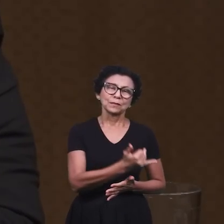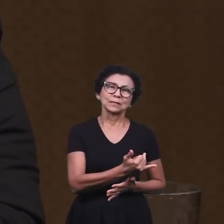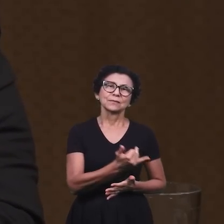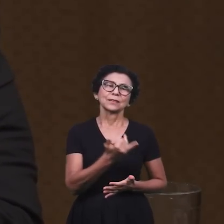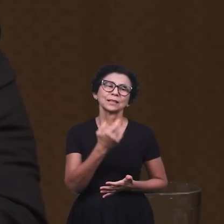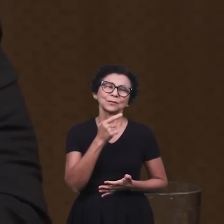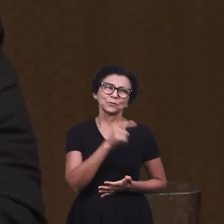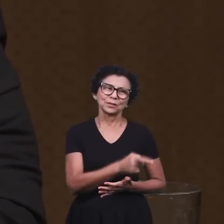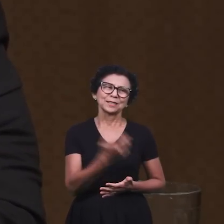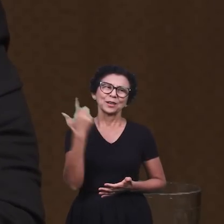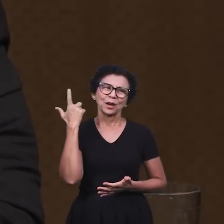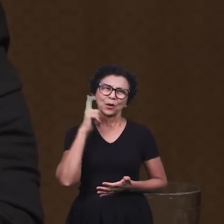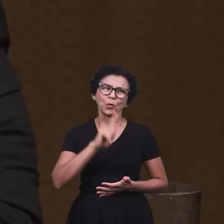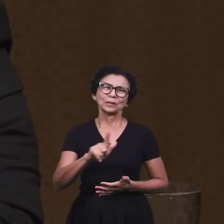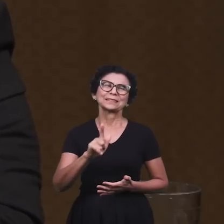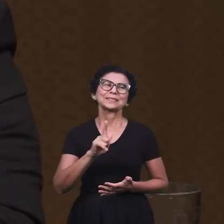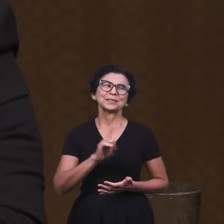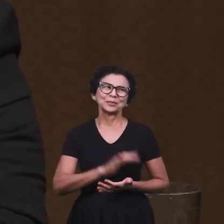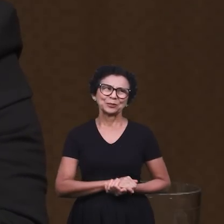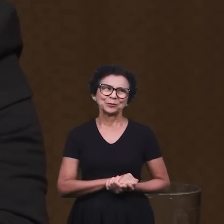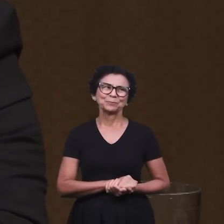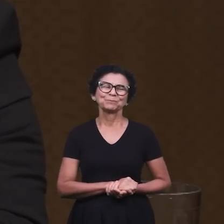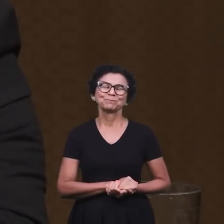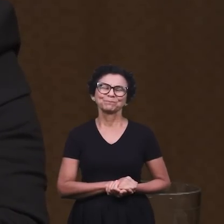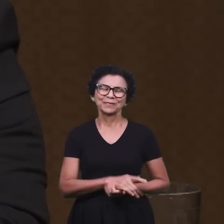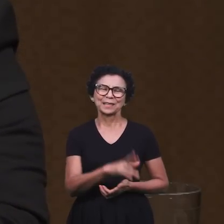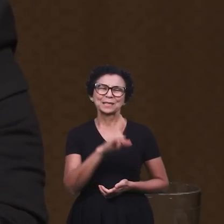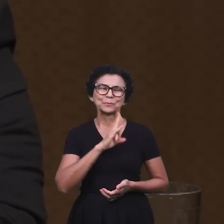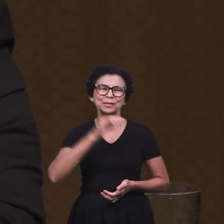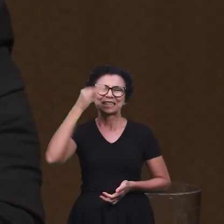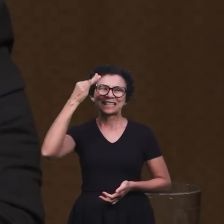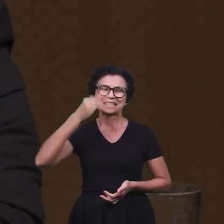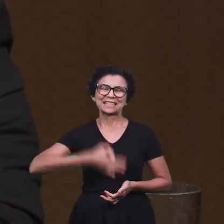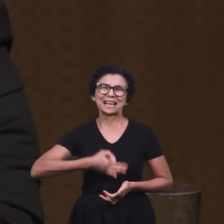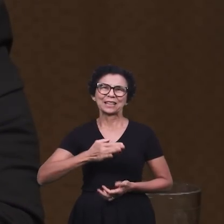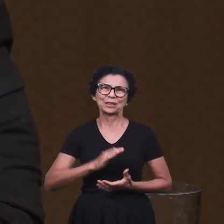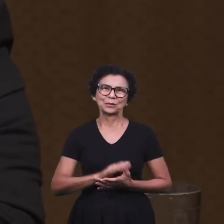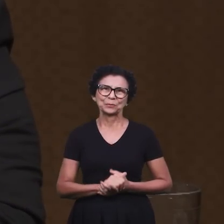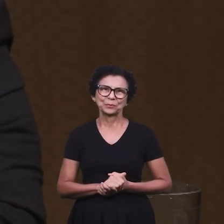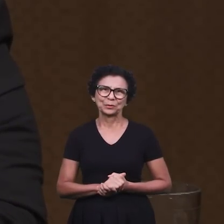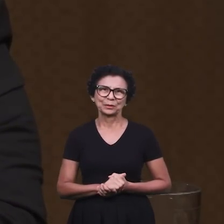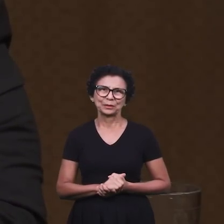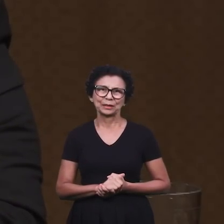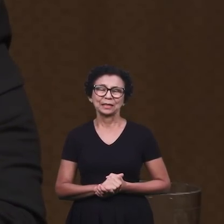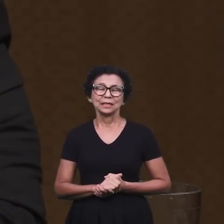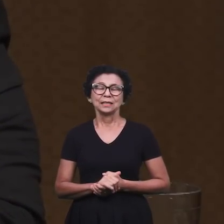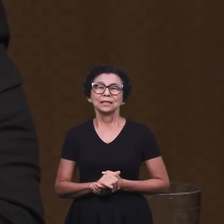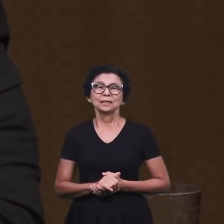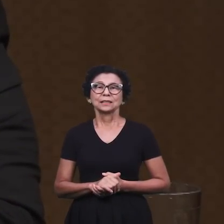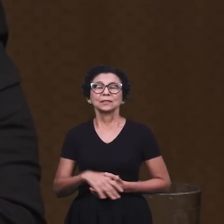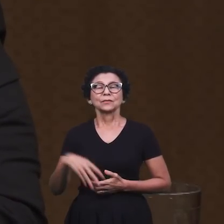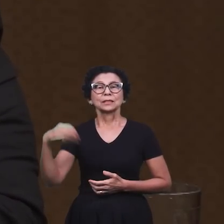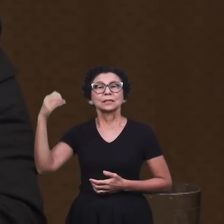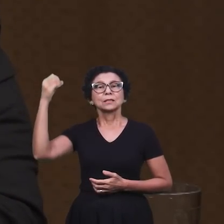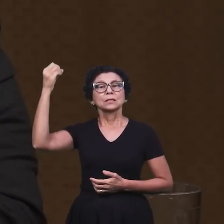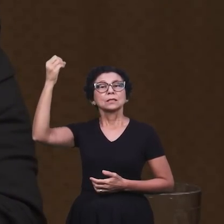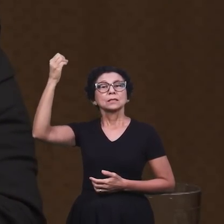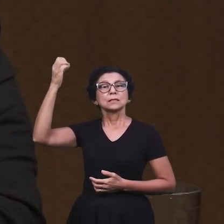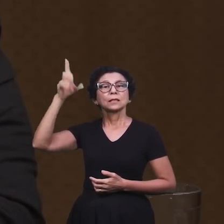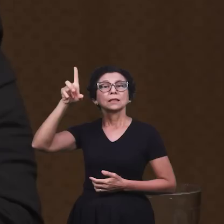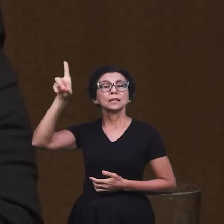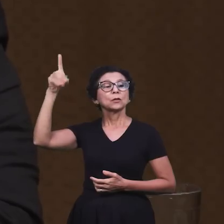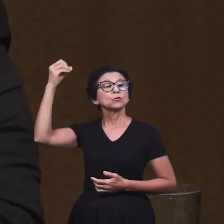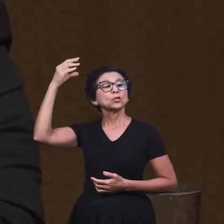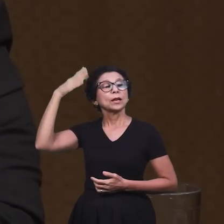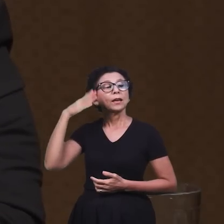Santo, o Senhor Jesus fala que sobre essa revelação, sobre a revelação de Jesus como o Filho do